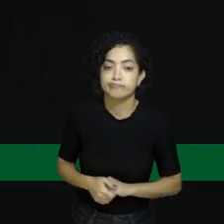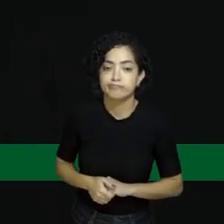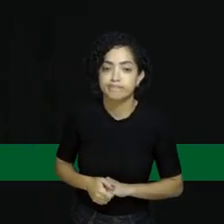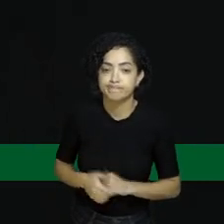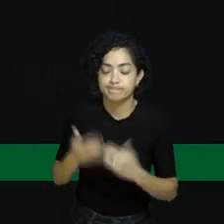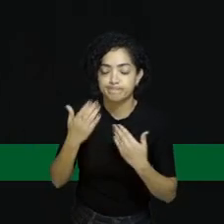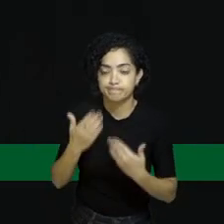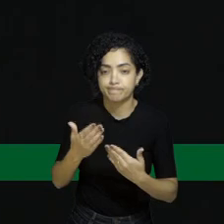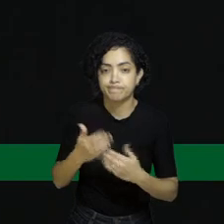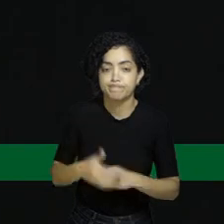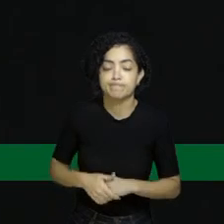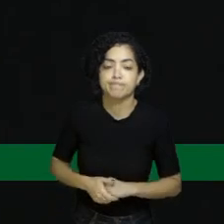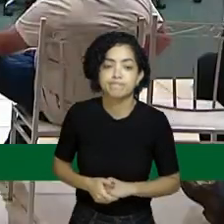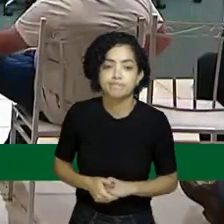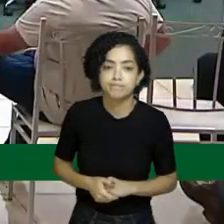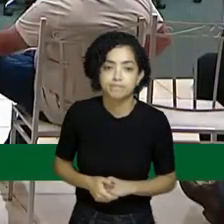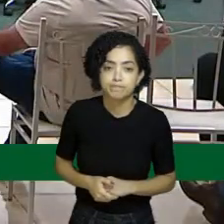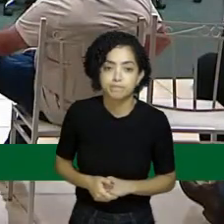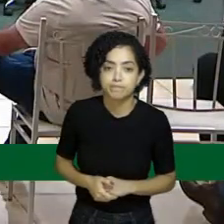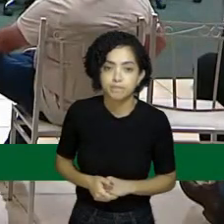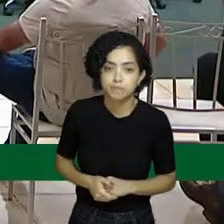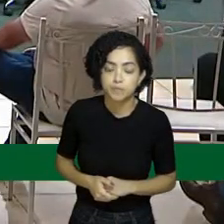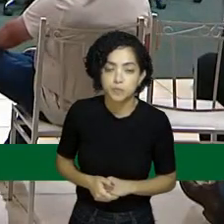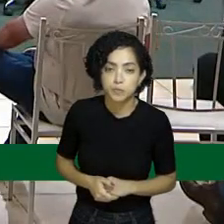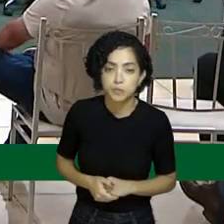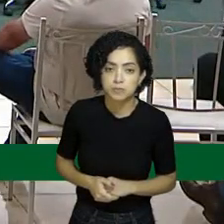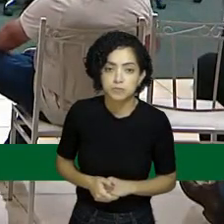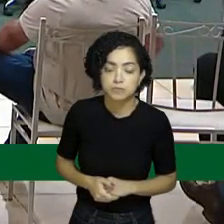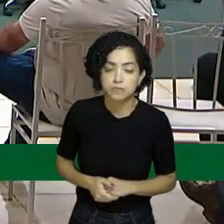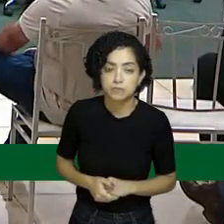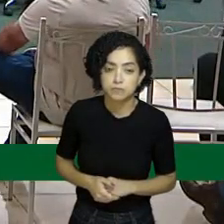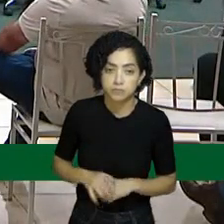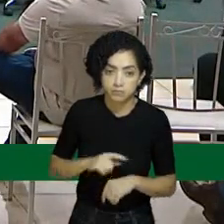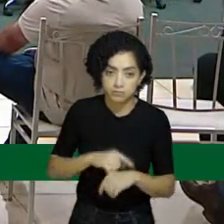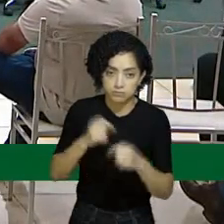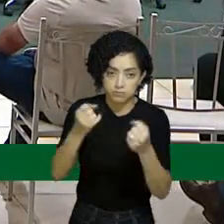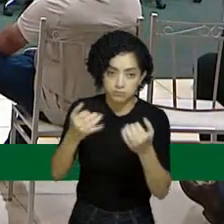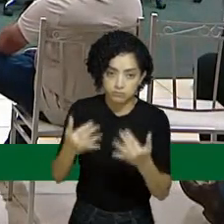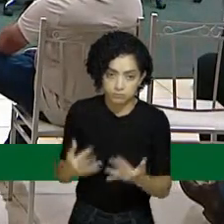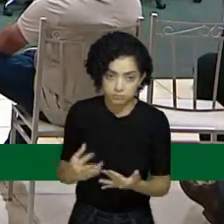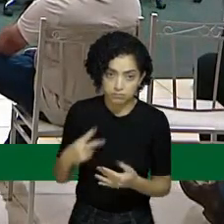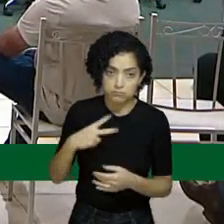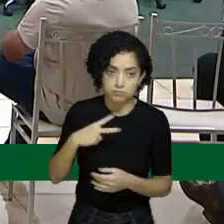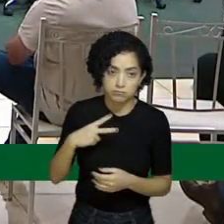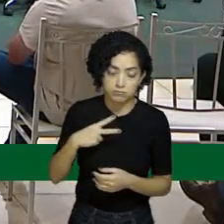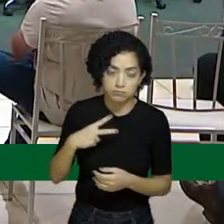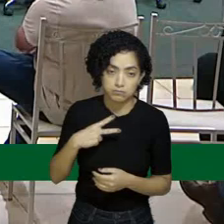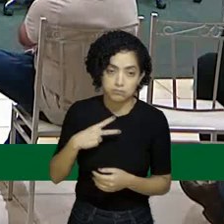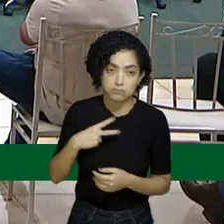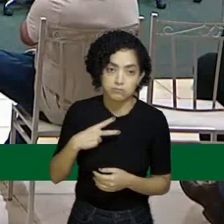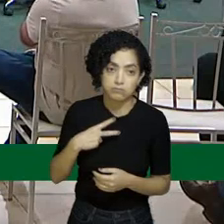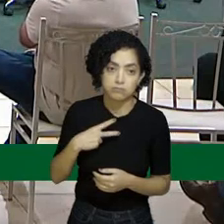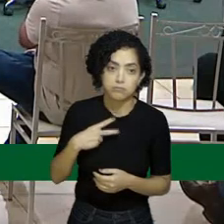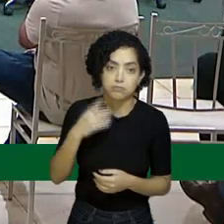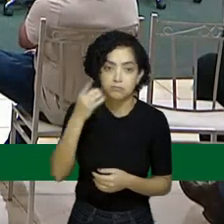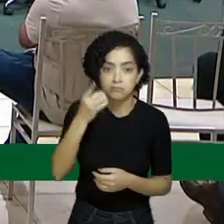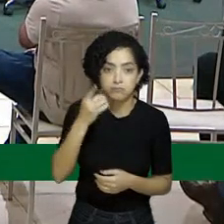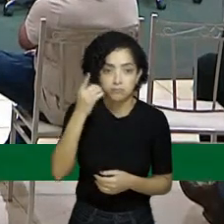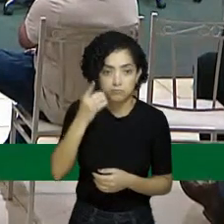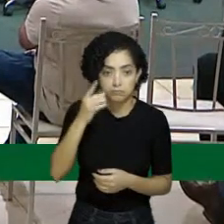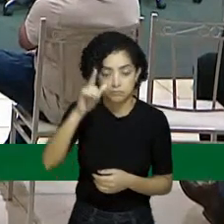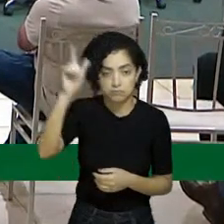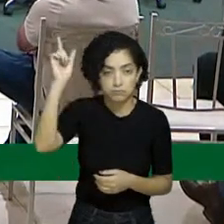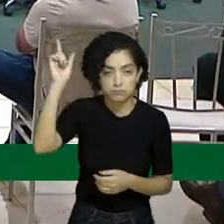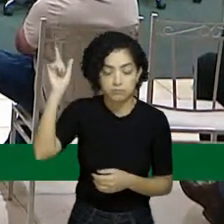presidente. Obrigado, deputado Mauro de Nadal. Em explicações pessoais, pelo tempo de até 10 minutos, fará uso da palavra o deputado Sargento